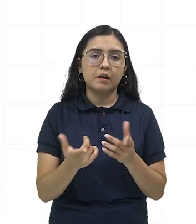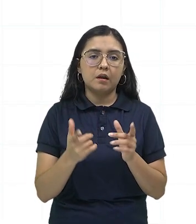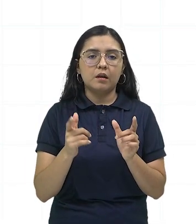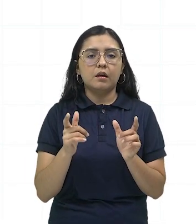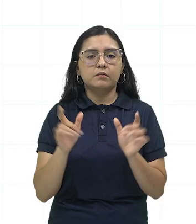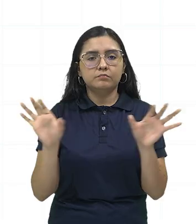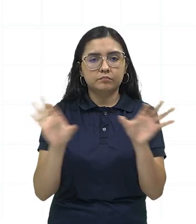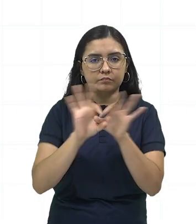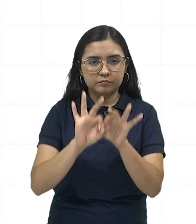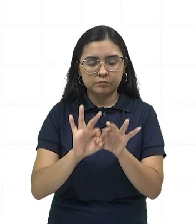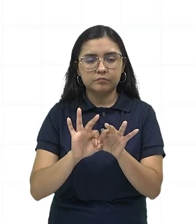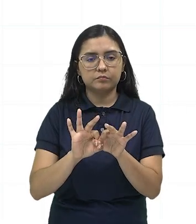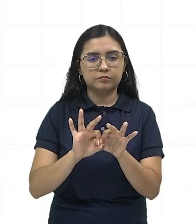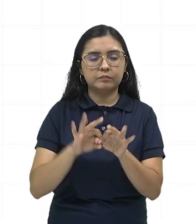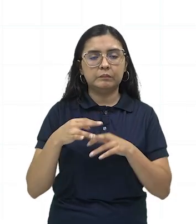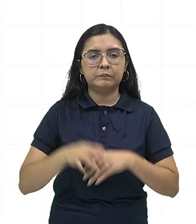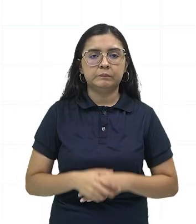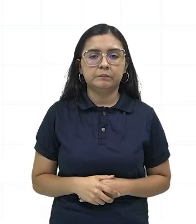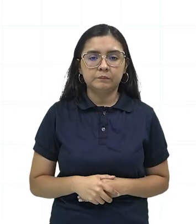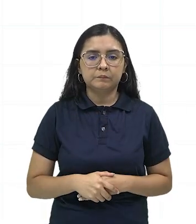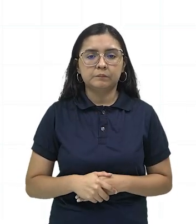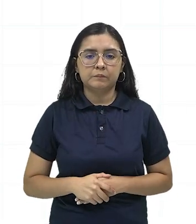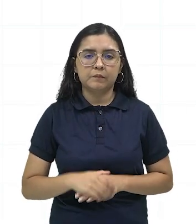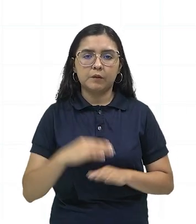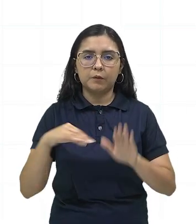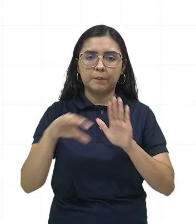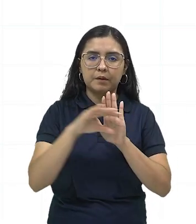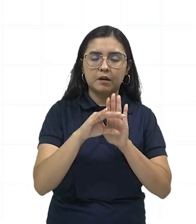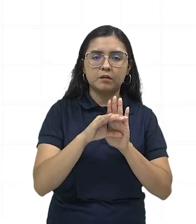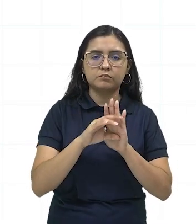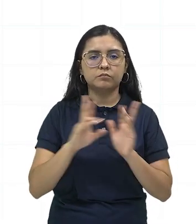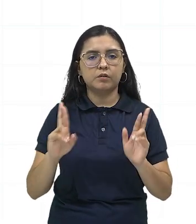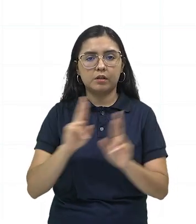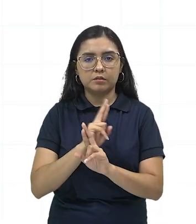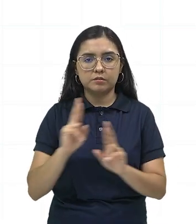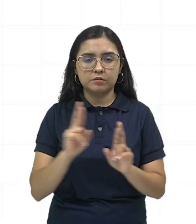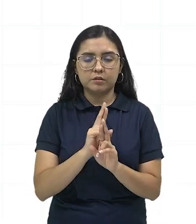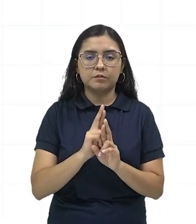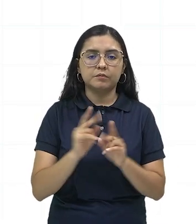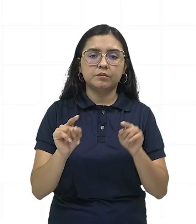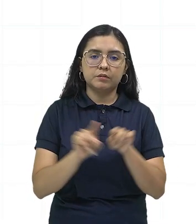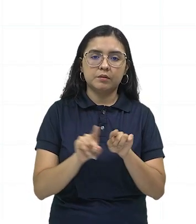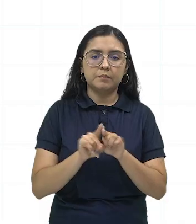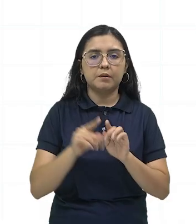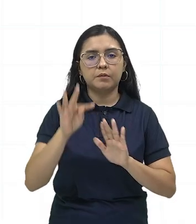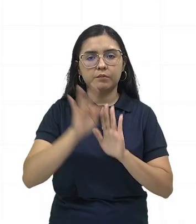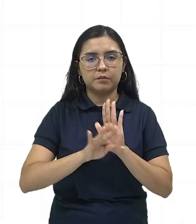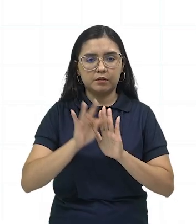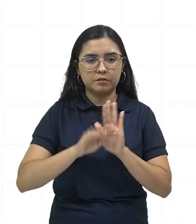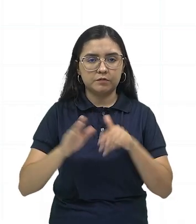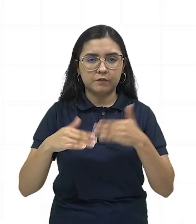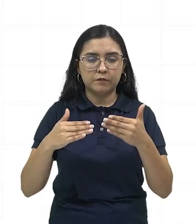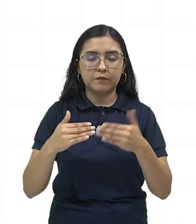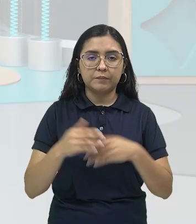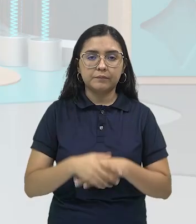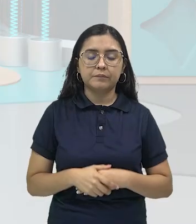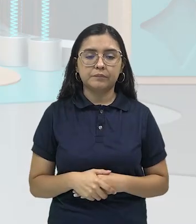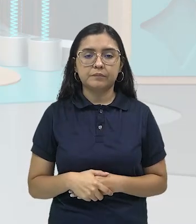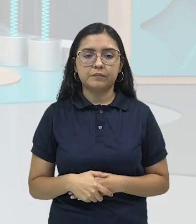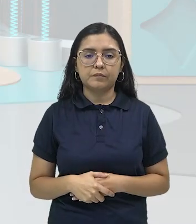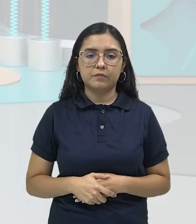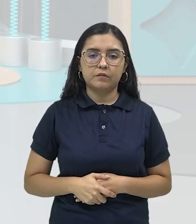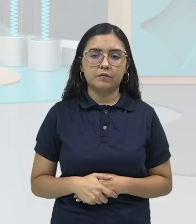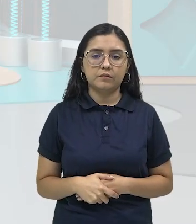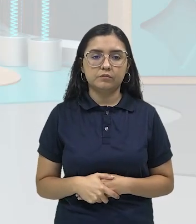muitas vezes essas sentenças dentro do parágrafo, fazer uma relação e progredir textualmente naquilo que você